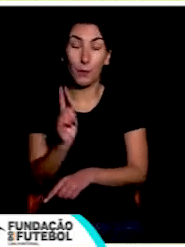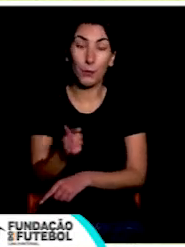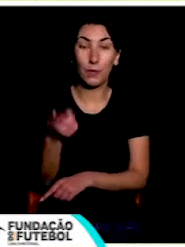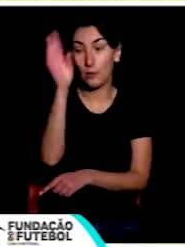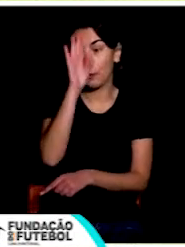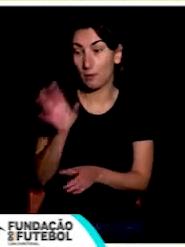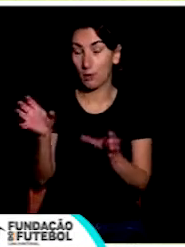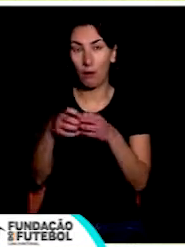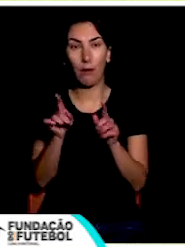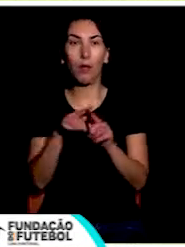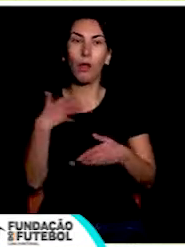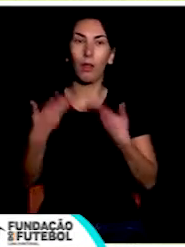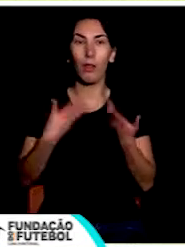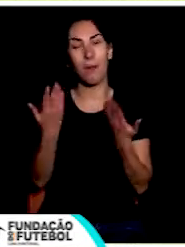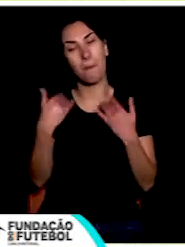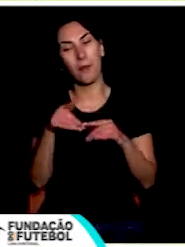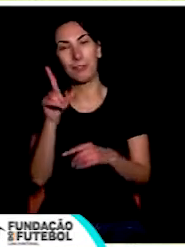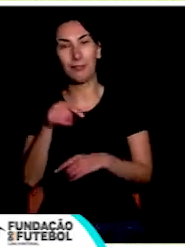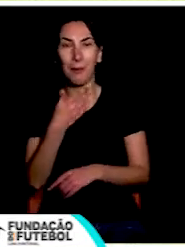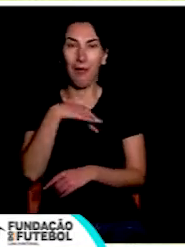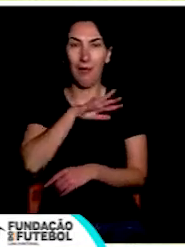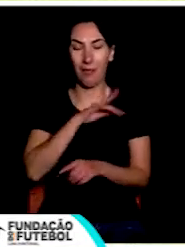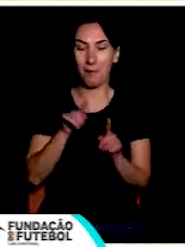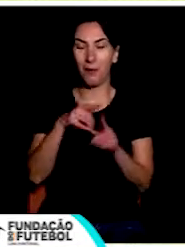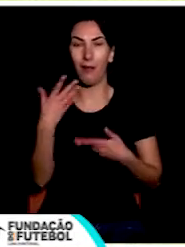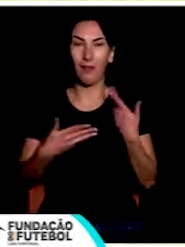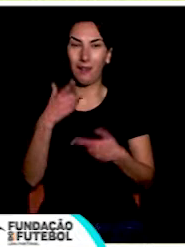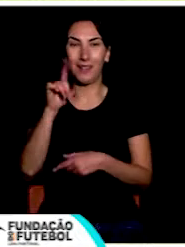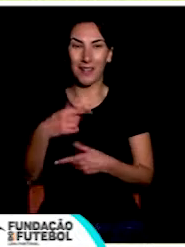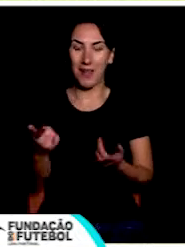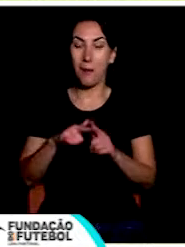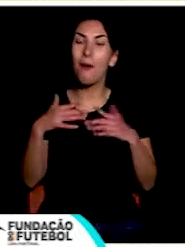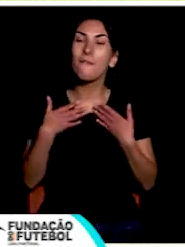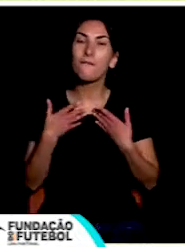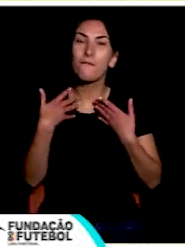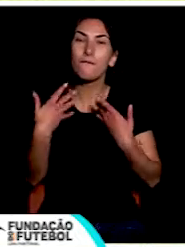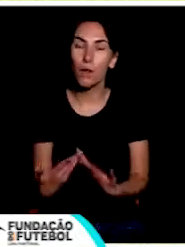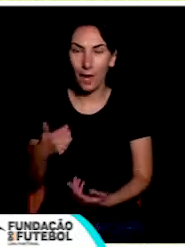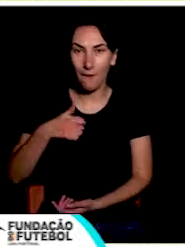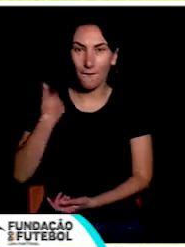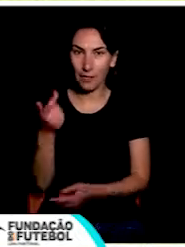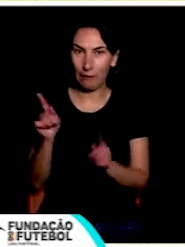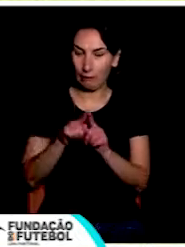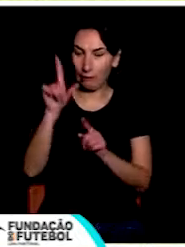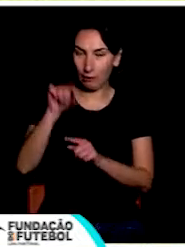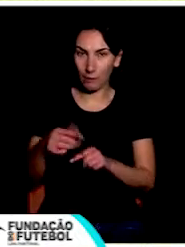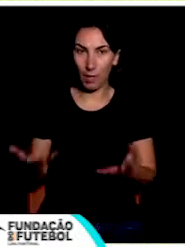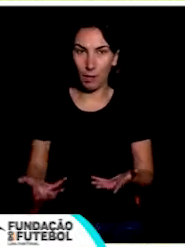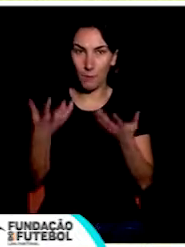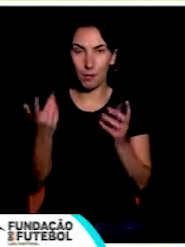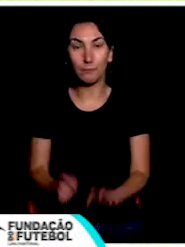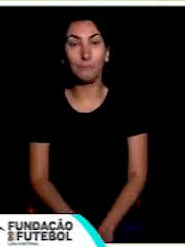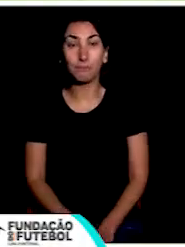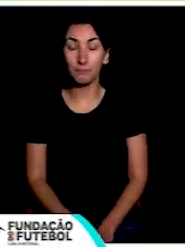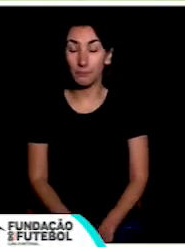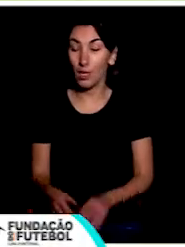também muito motivada, mas também sabem que vão encontrar uma Académica motivadíssima e com uma vontade imensa de vencer e com uma ambição